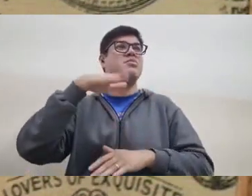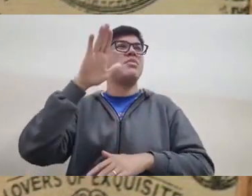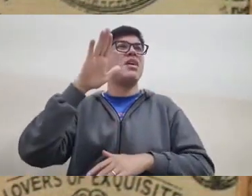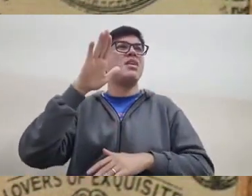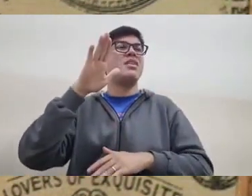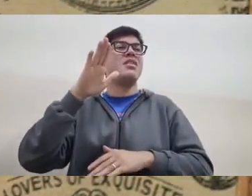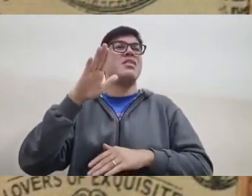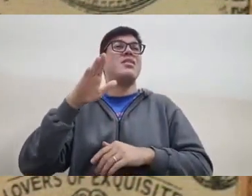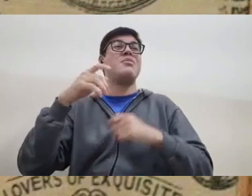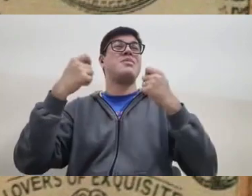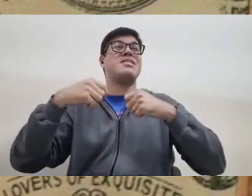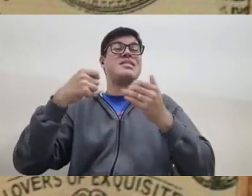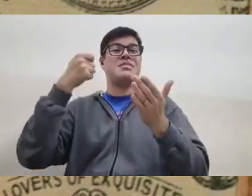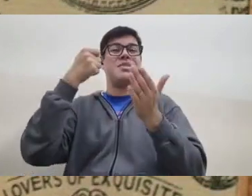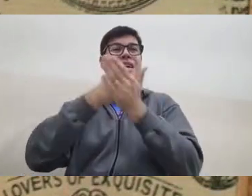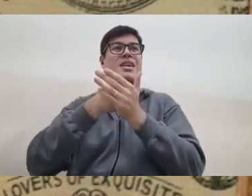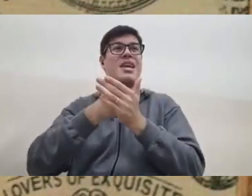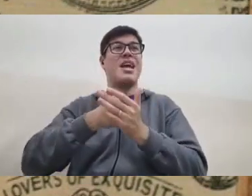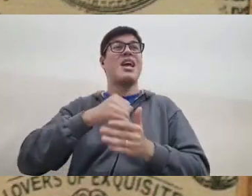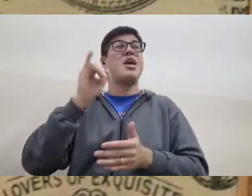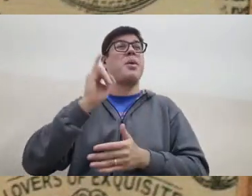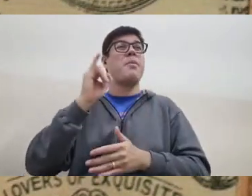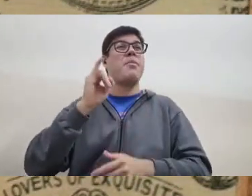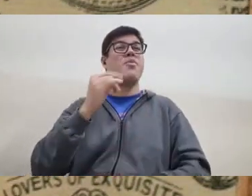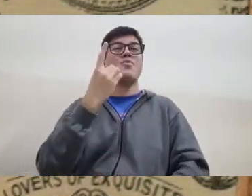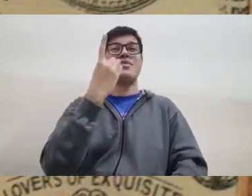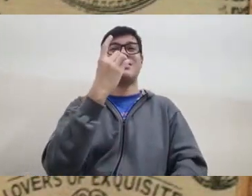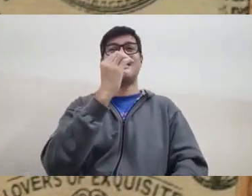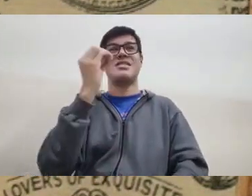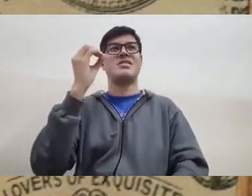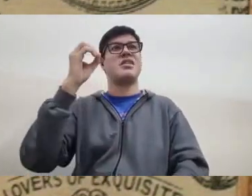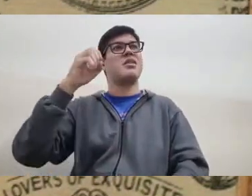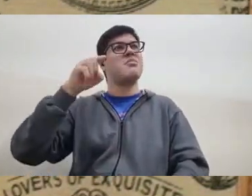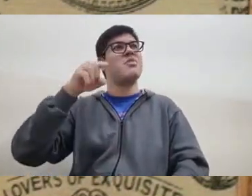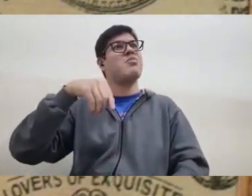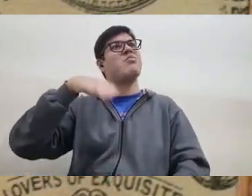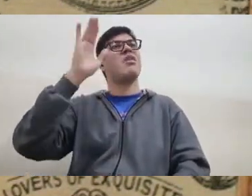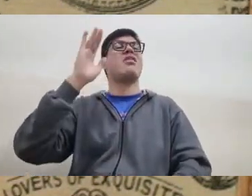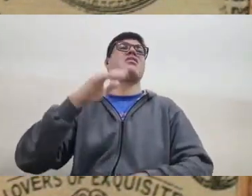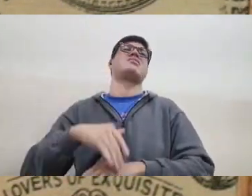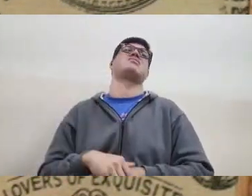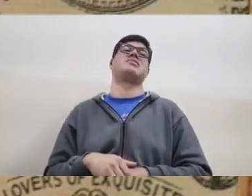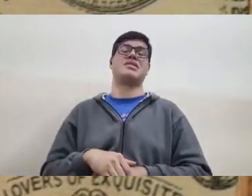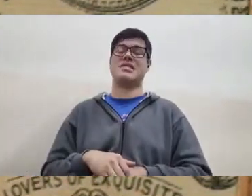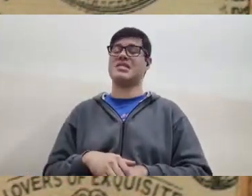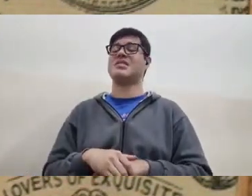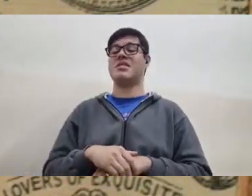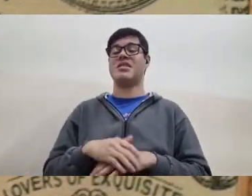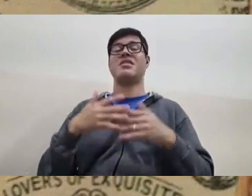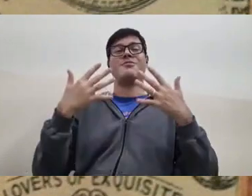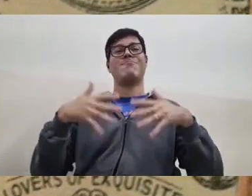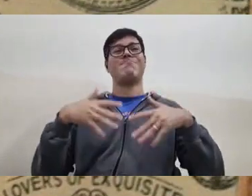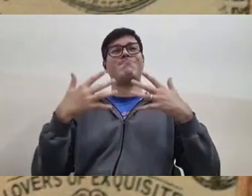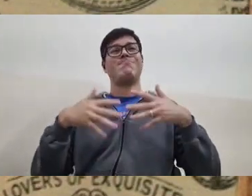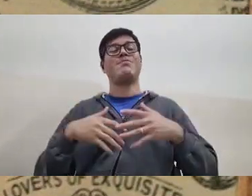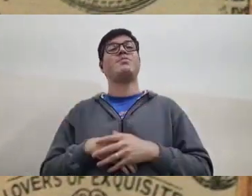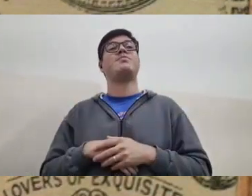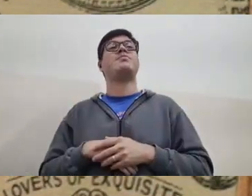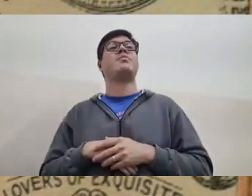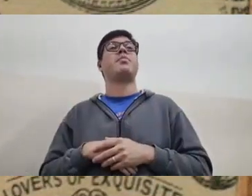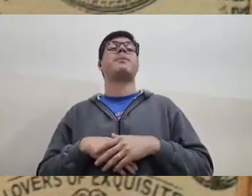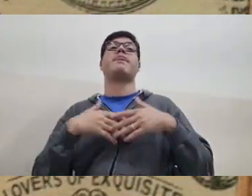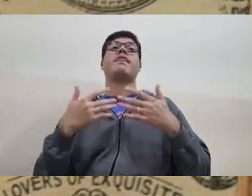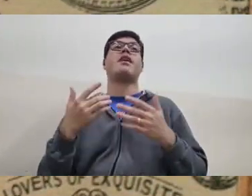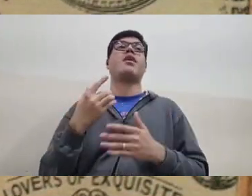posto cara pintei é tudo tem que ser feito assim eu pago cada campanha que eu pago mais 3.800